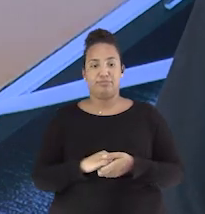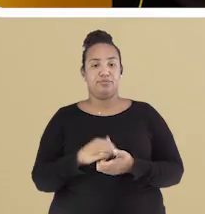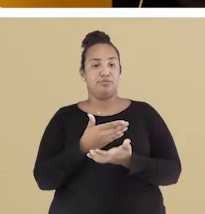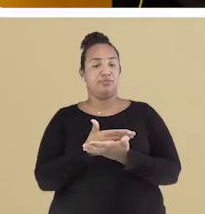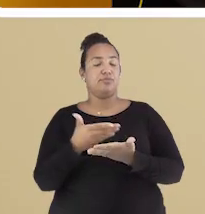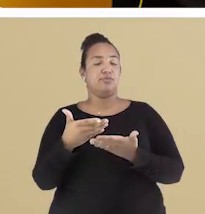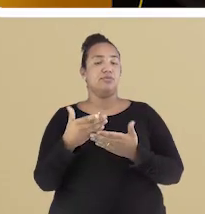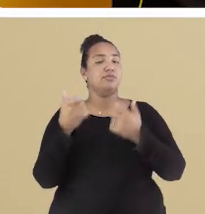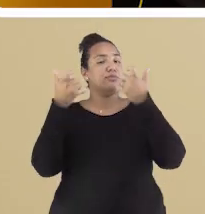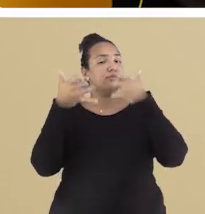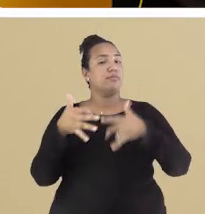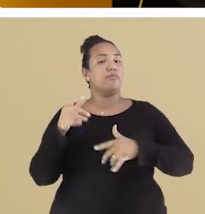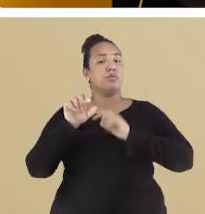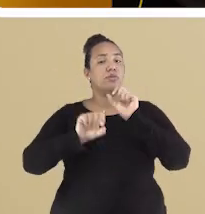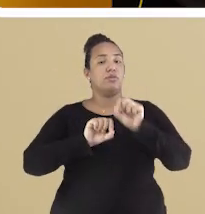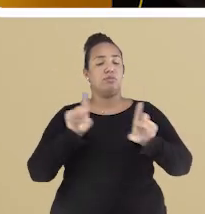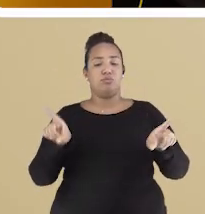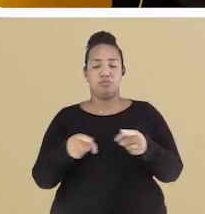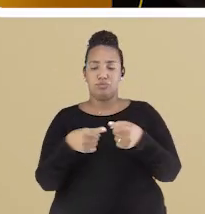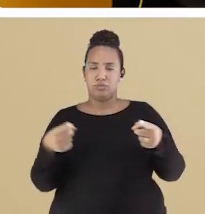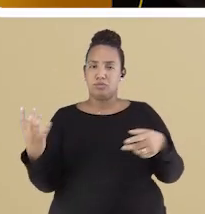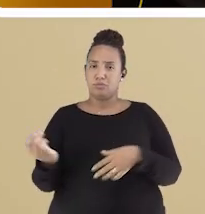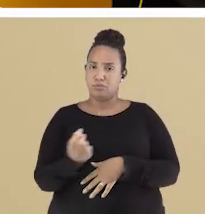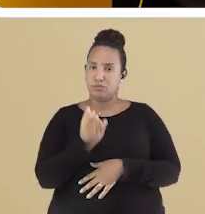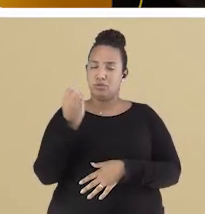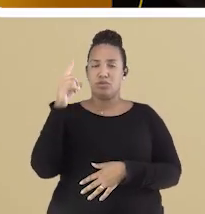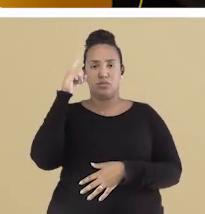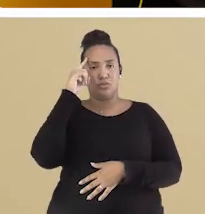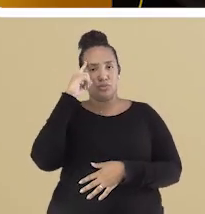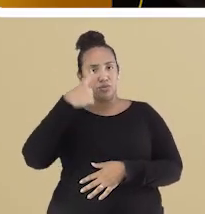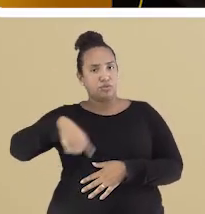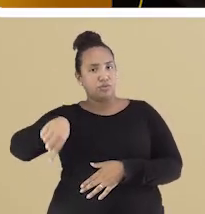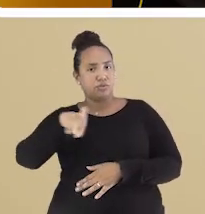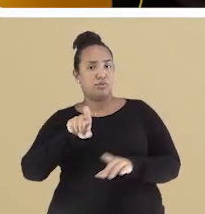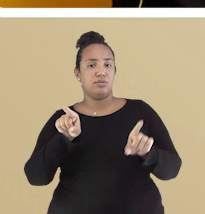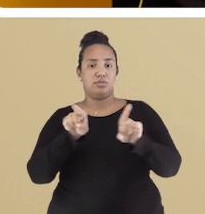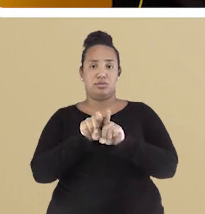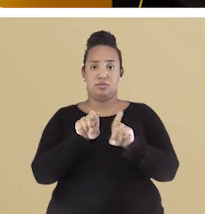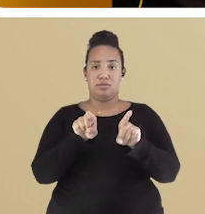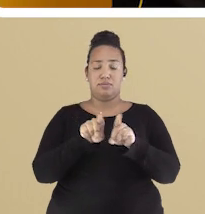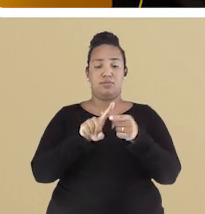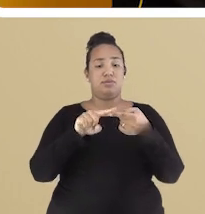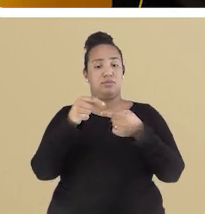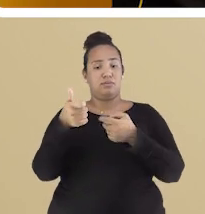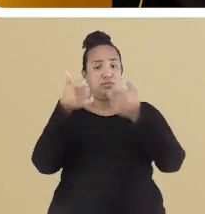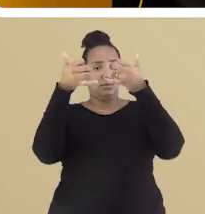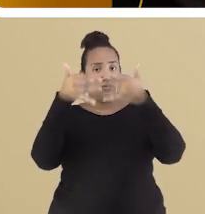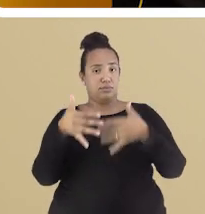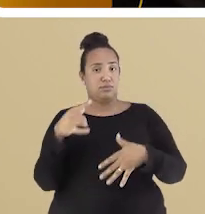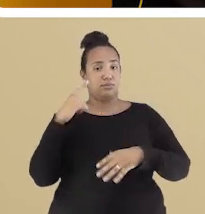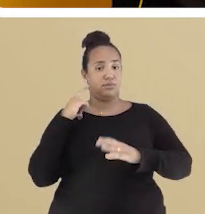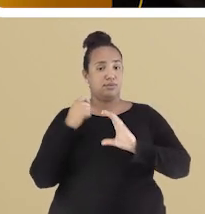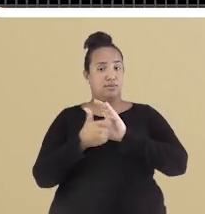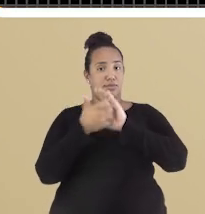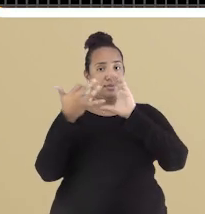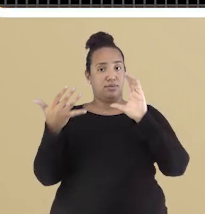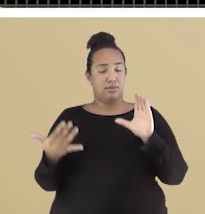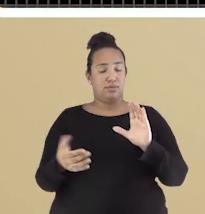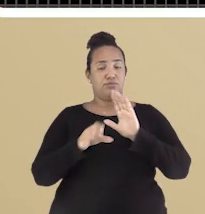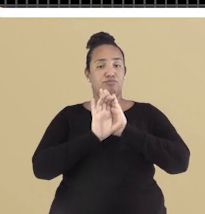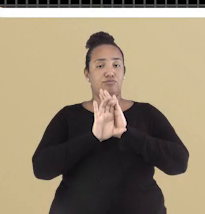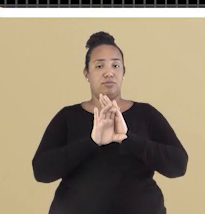hoje começamos falando da importância da música nas nossas vidas e depois entramos nos parâmetros que acompanha